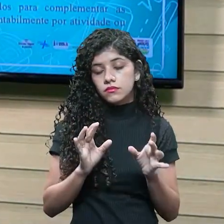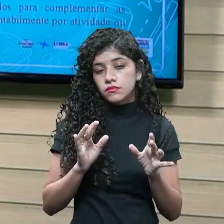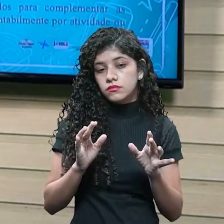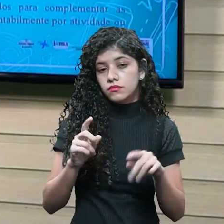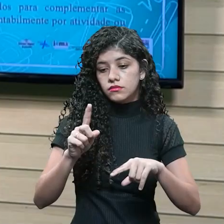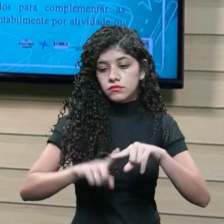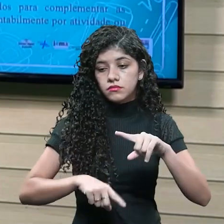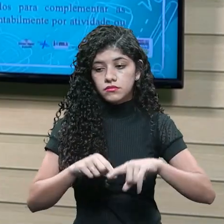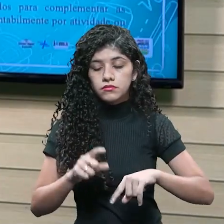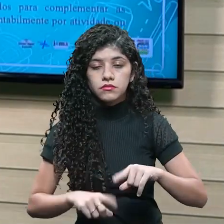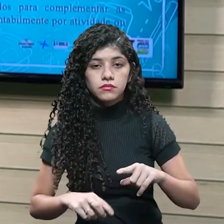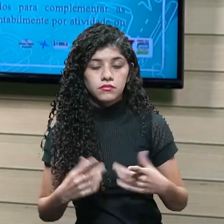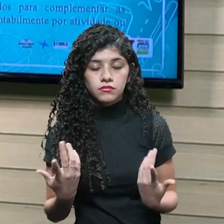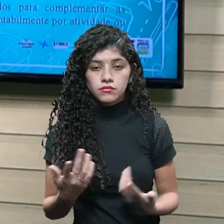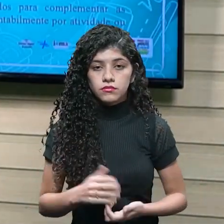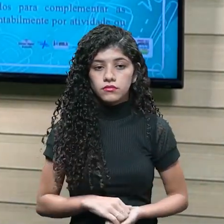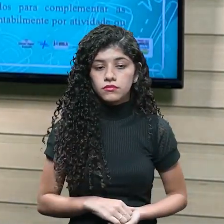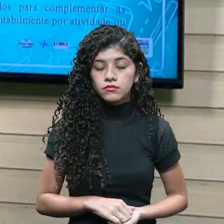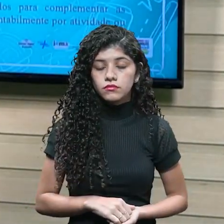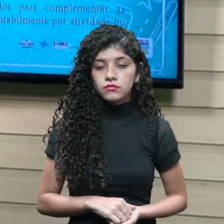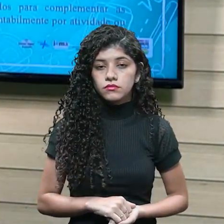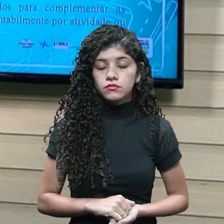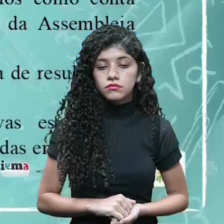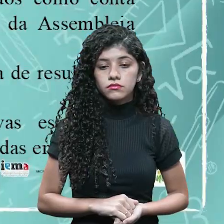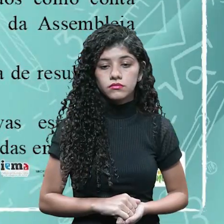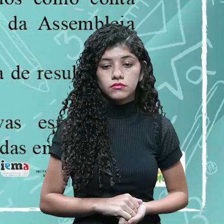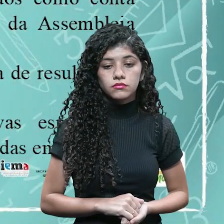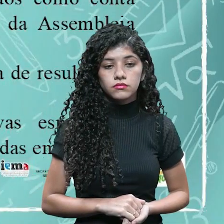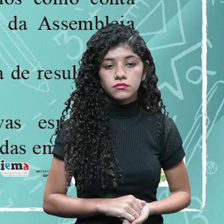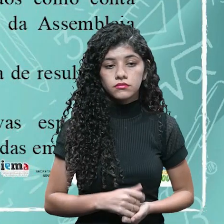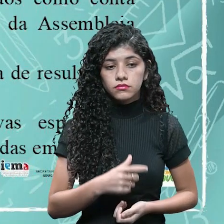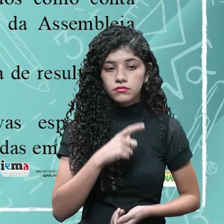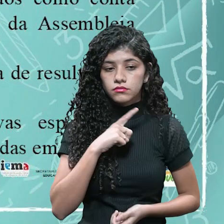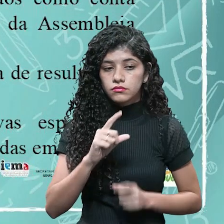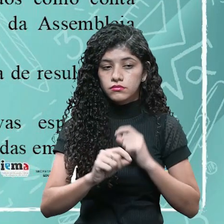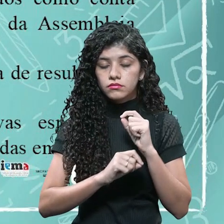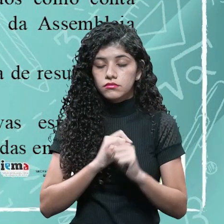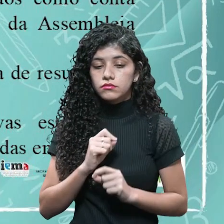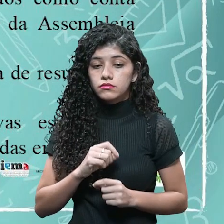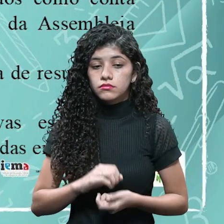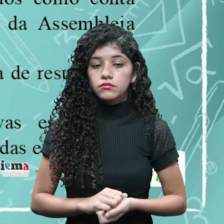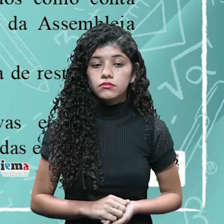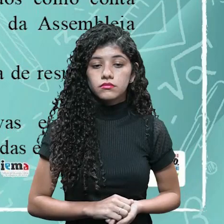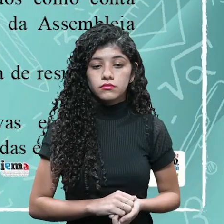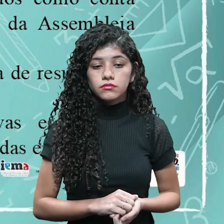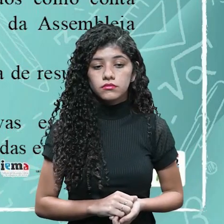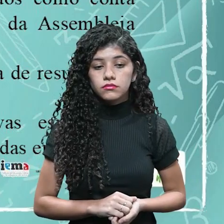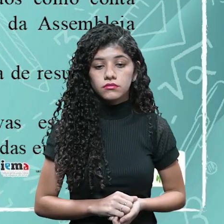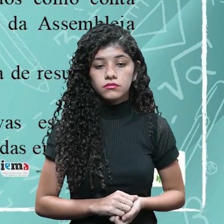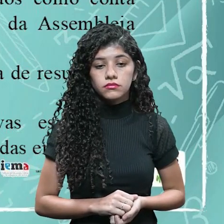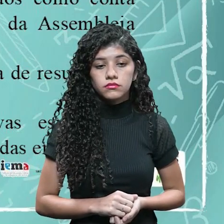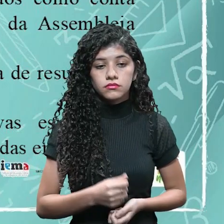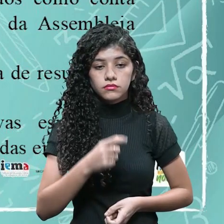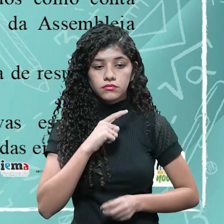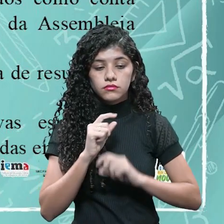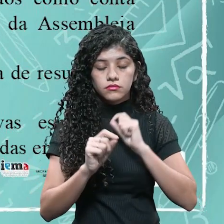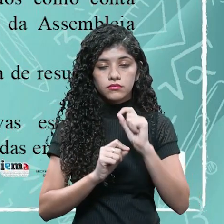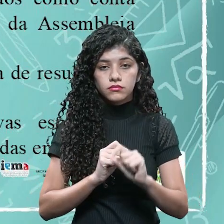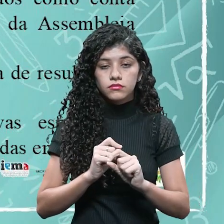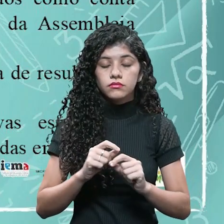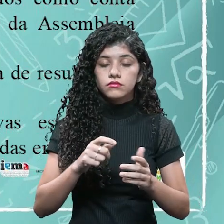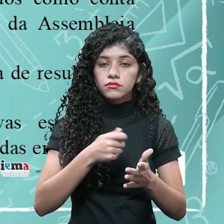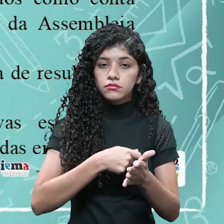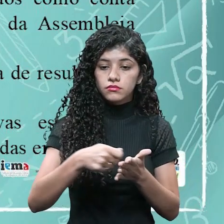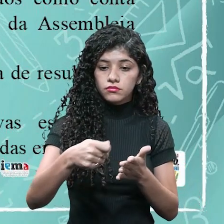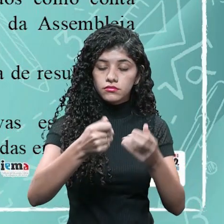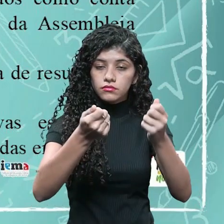venda de imóveis ou de artigos de tapeçaria. Então, no estatuto lá da cooperativa, quando ele é